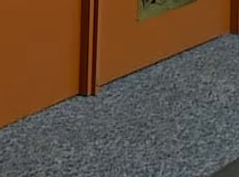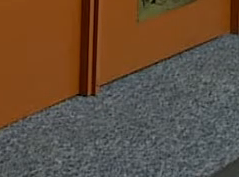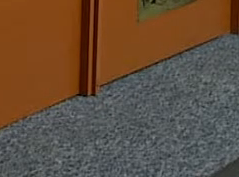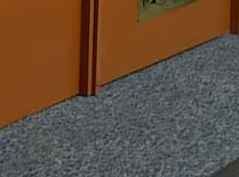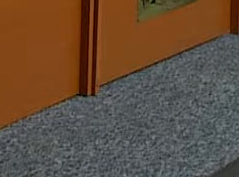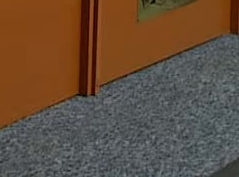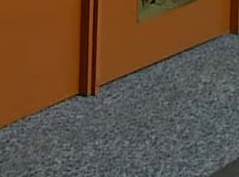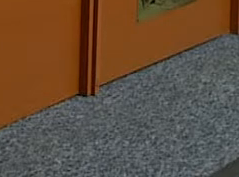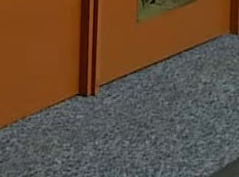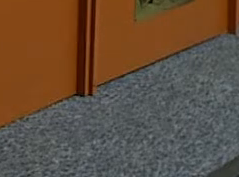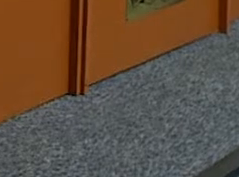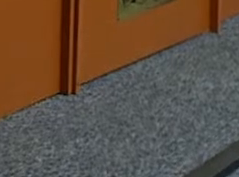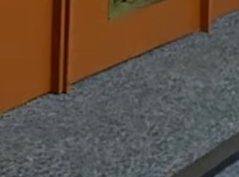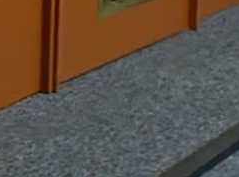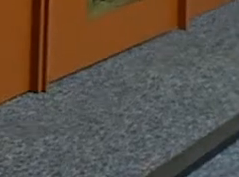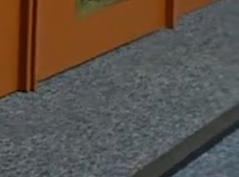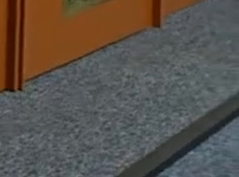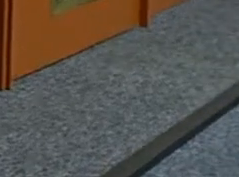O vereador França.